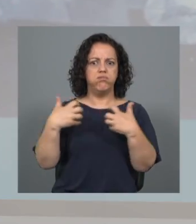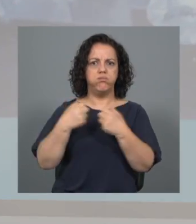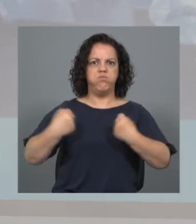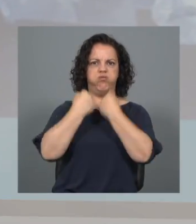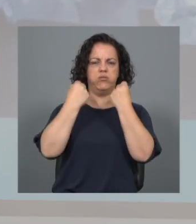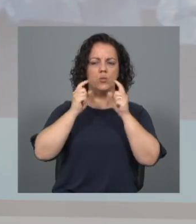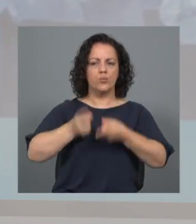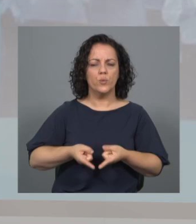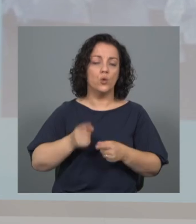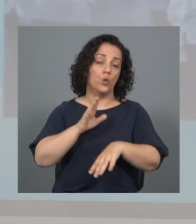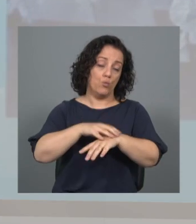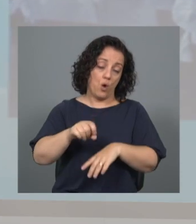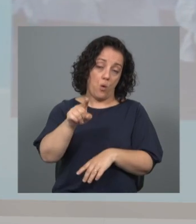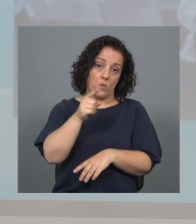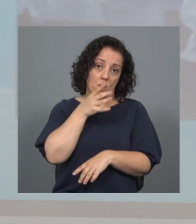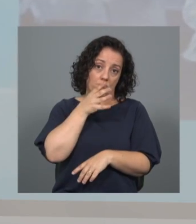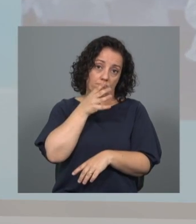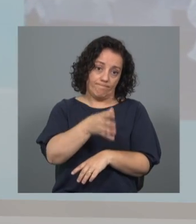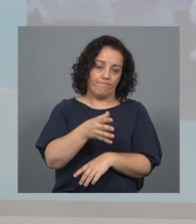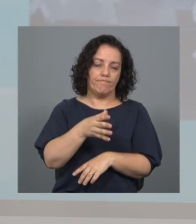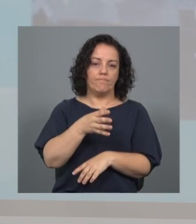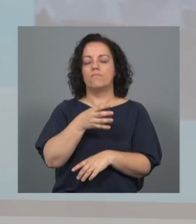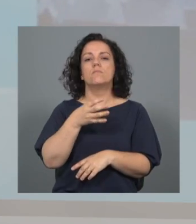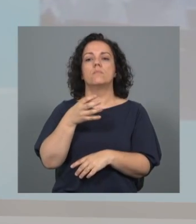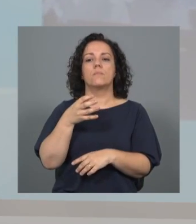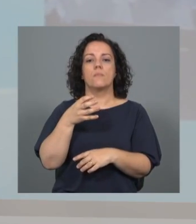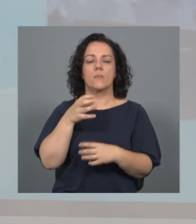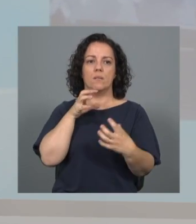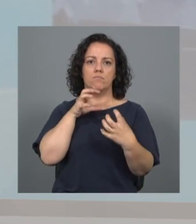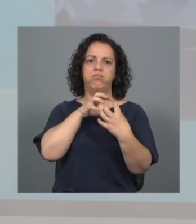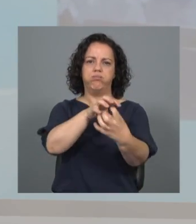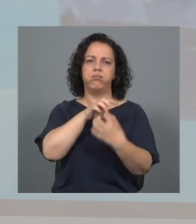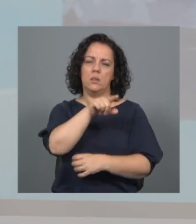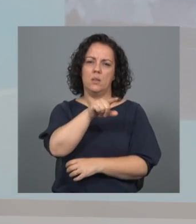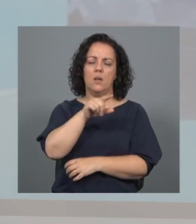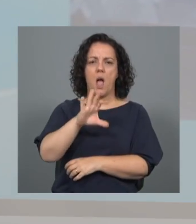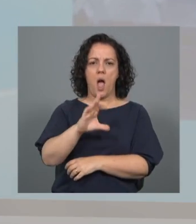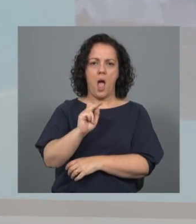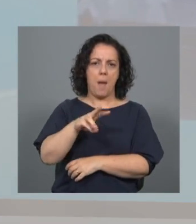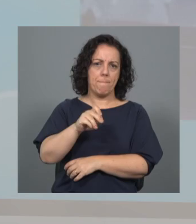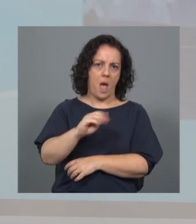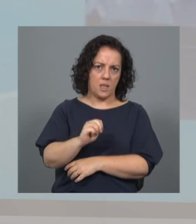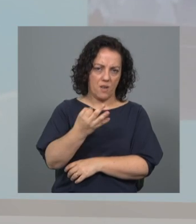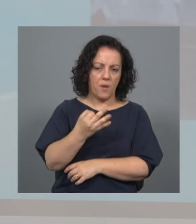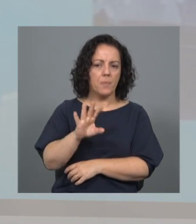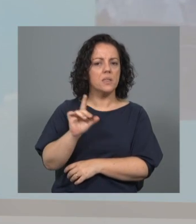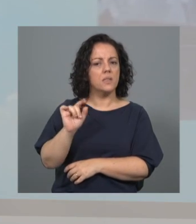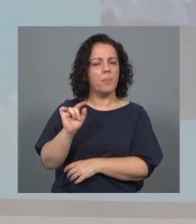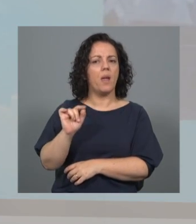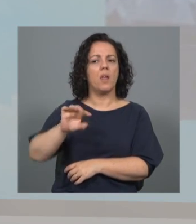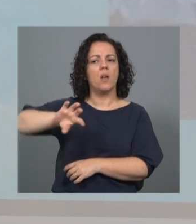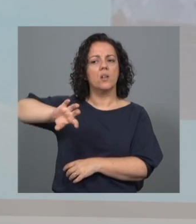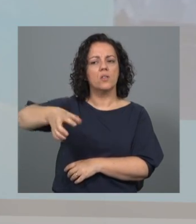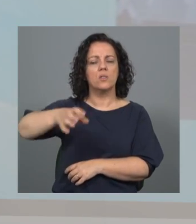facto, do confronto com o Hamas, mas estão também na sua origem a fragilidade política em que está o Estado de Israel e em que